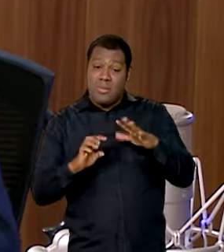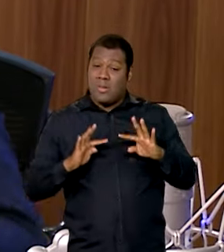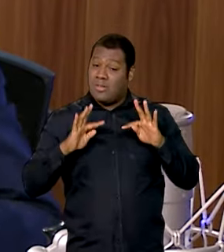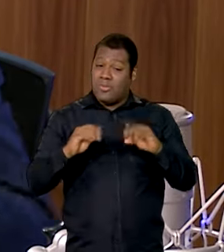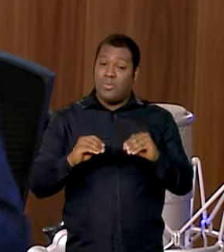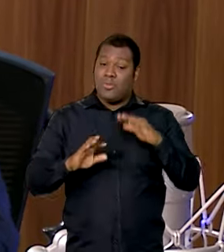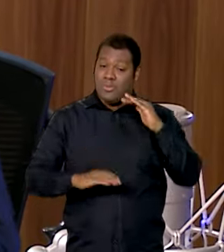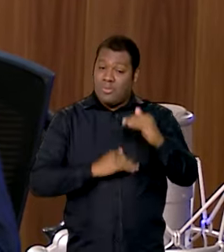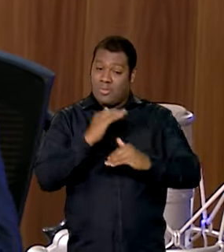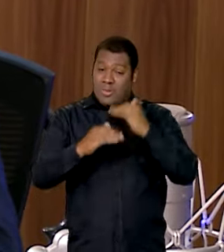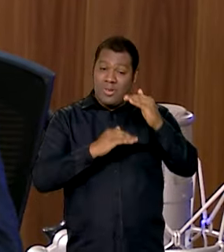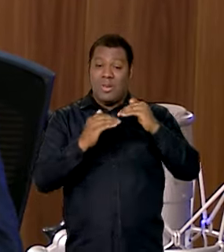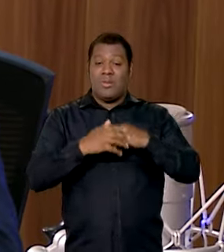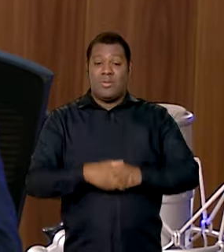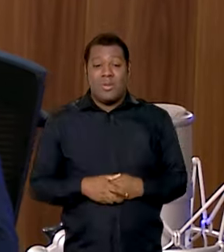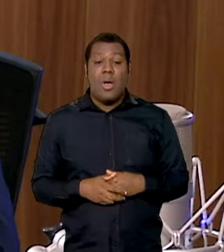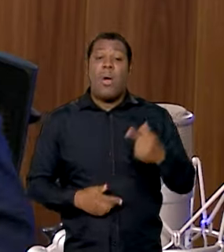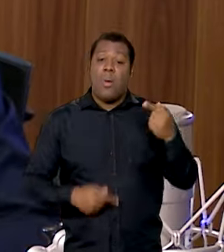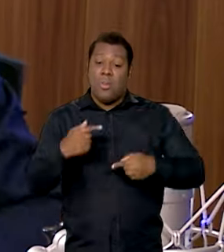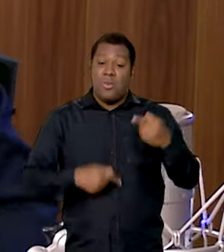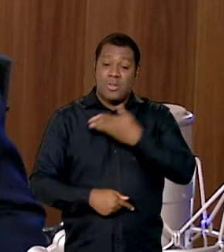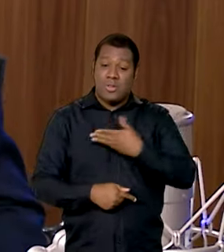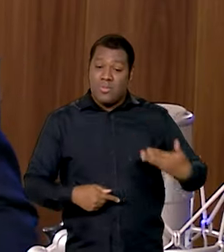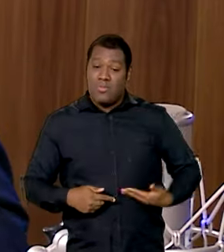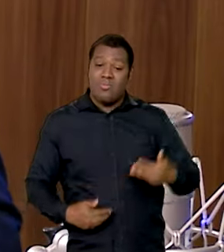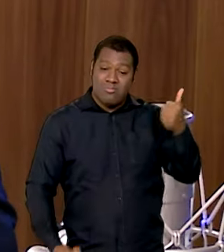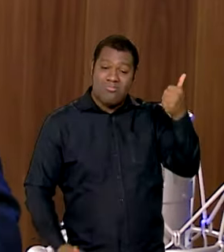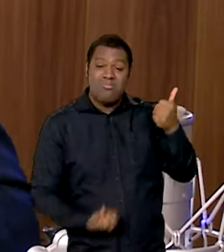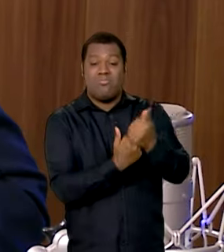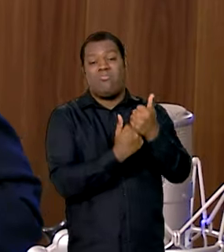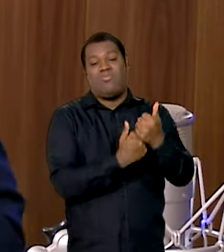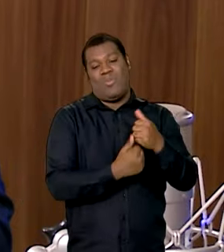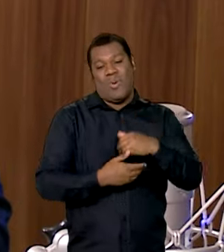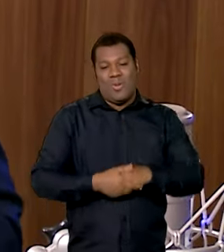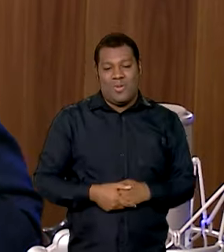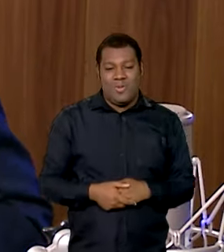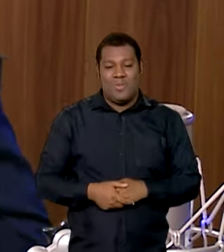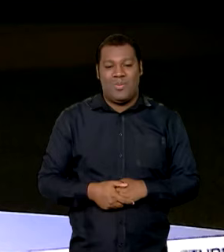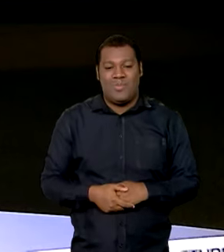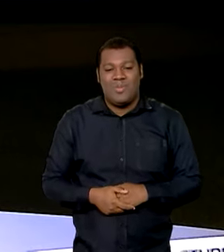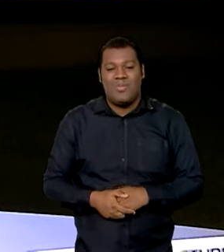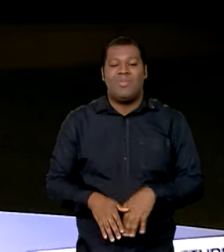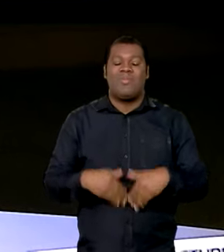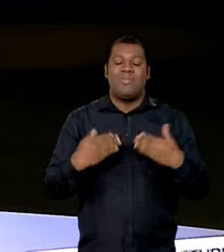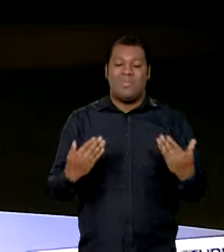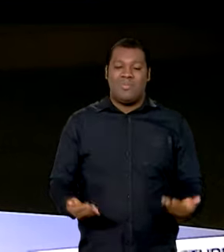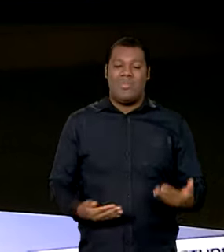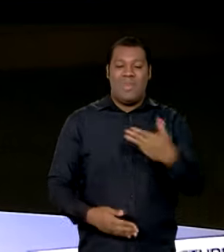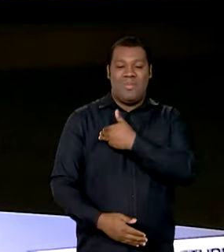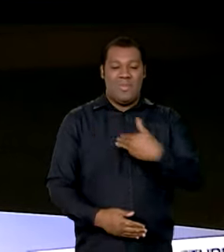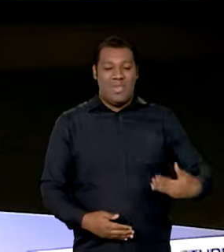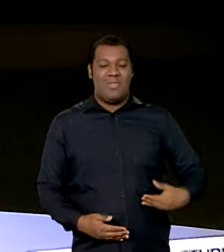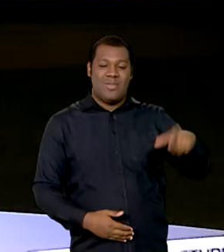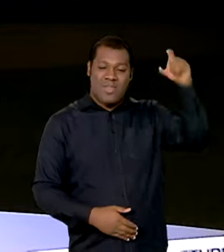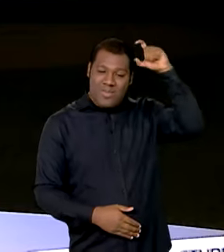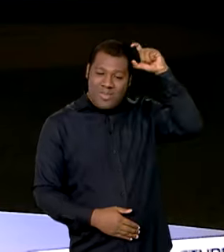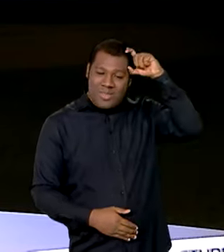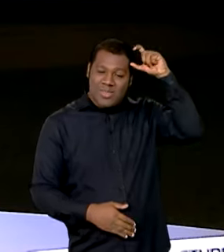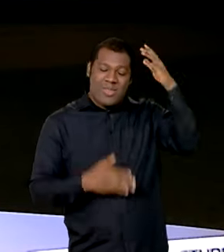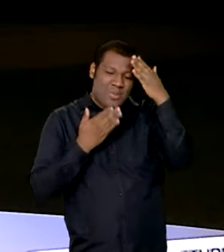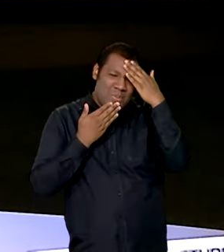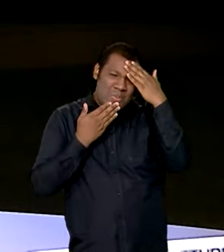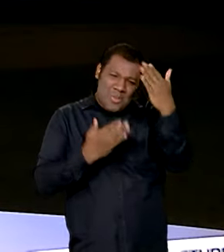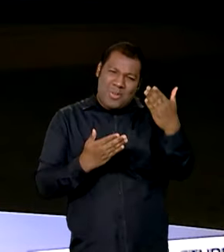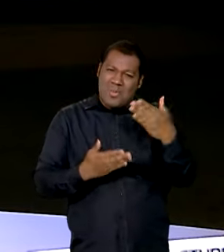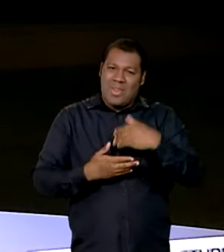porque tá recebendo uma política pública de apoio né a sua atividade é isso Ministro Valdez Obrigada pela gentileza da